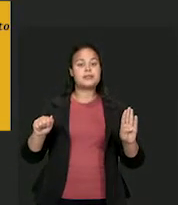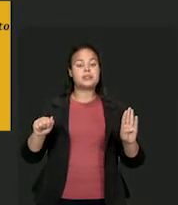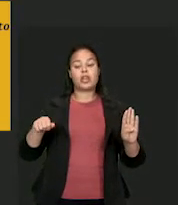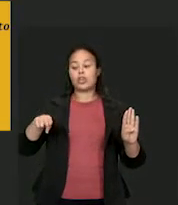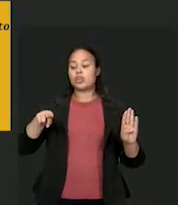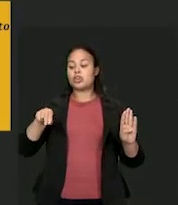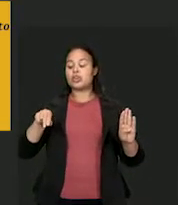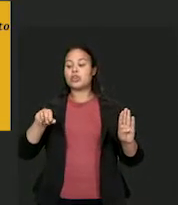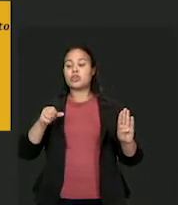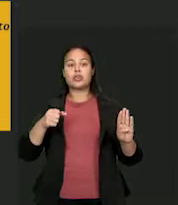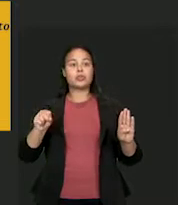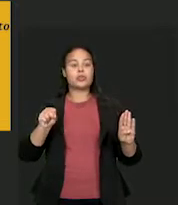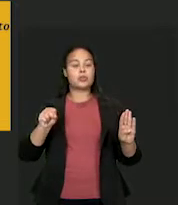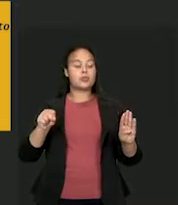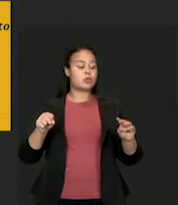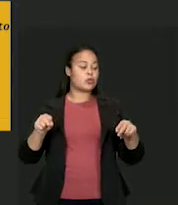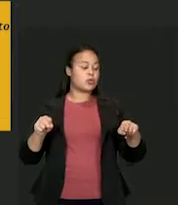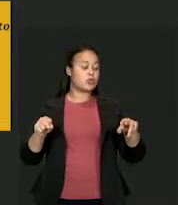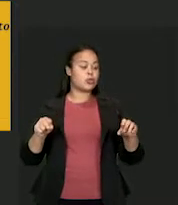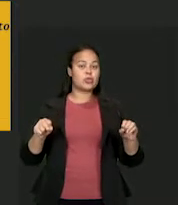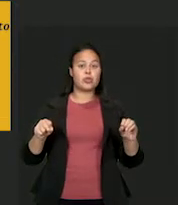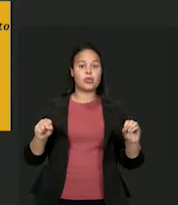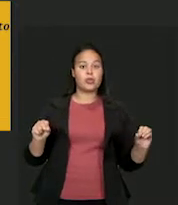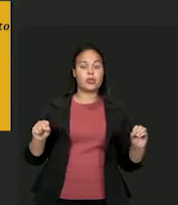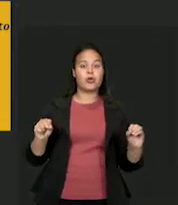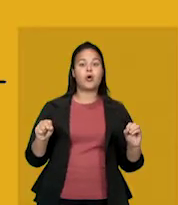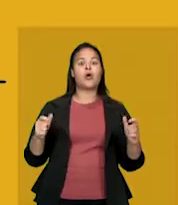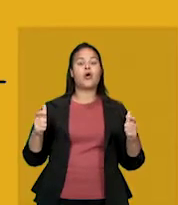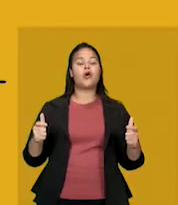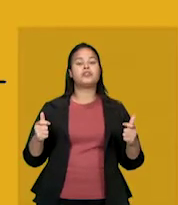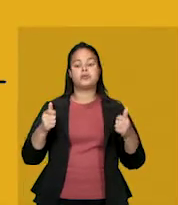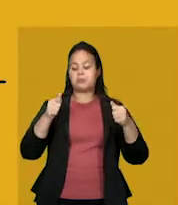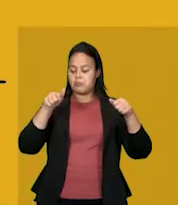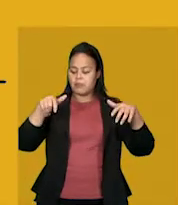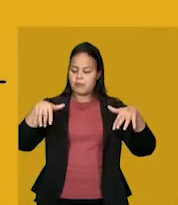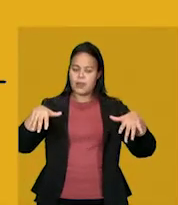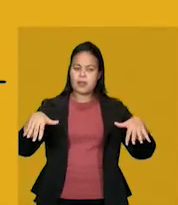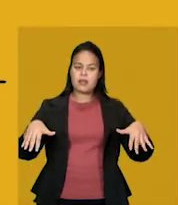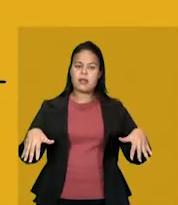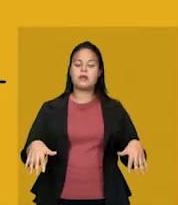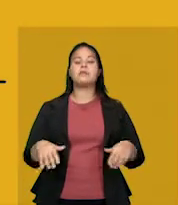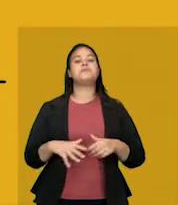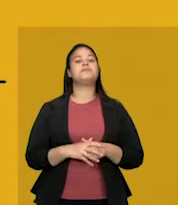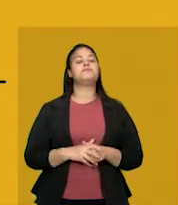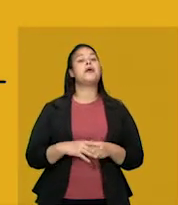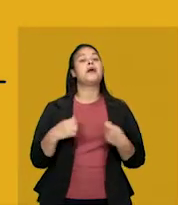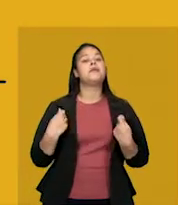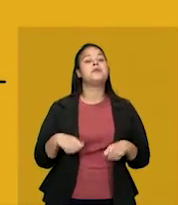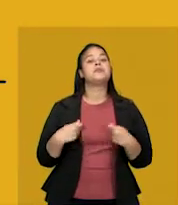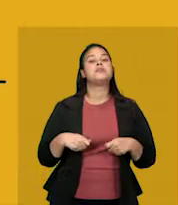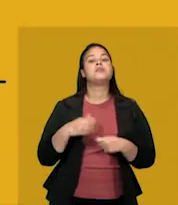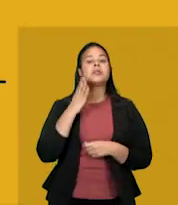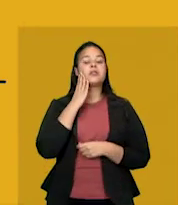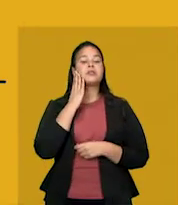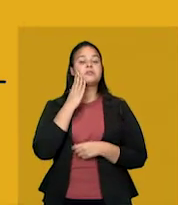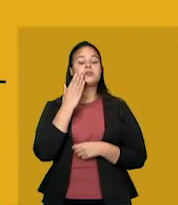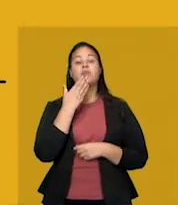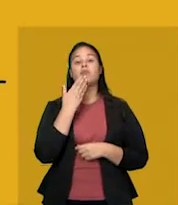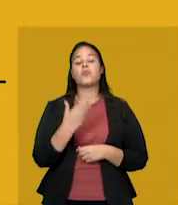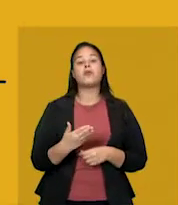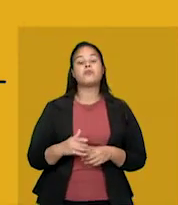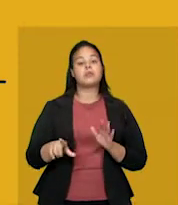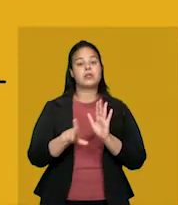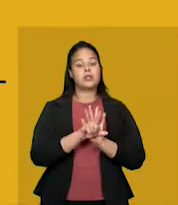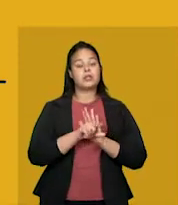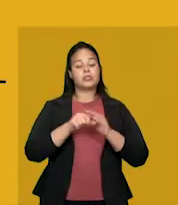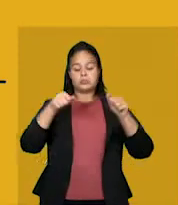nós. Nó é o local onde a corrente se ramifica. Precisamos conhecer a chamada lei dos nós. A